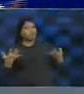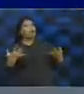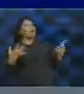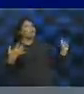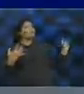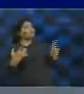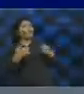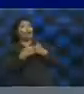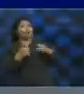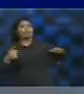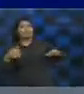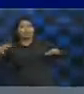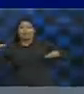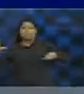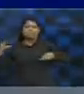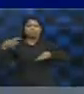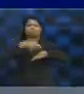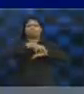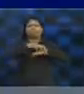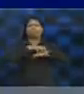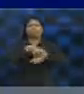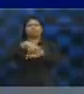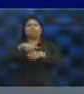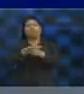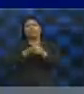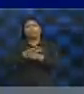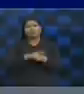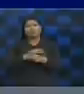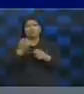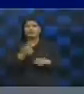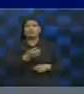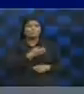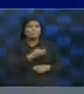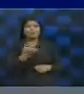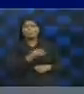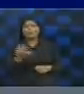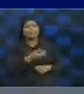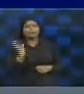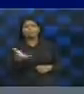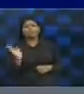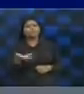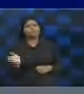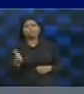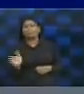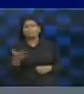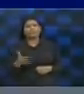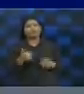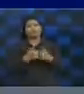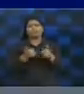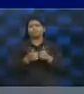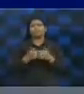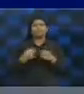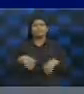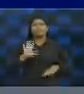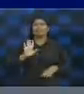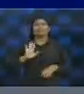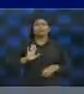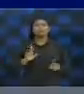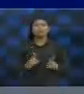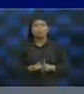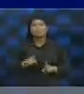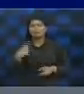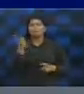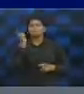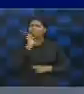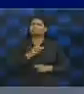a mesma linha. É esse o esforço que deve ser feito para oferecer um transporte sustentável para a vida da nossa cidade. E nós vamos conseguir isso. Não